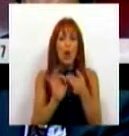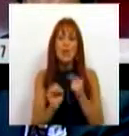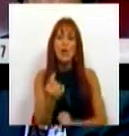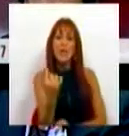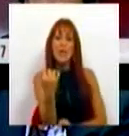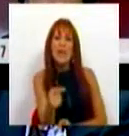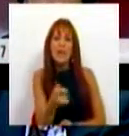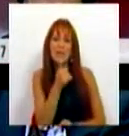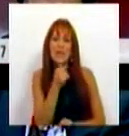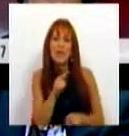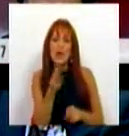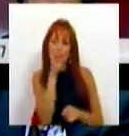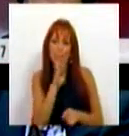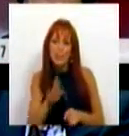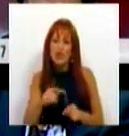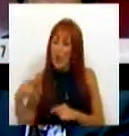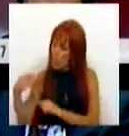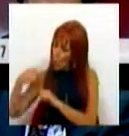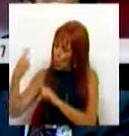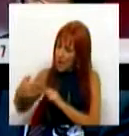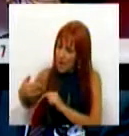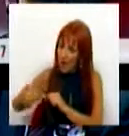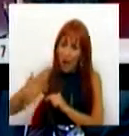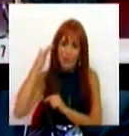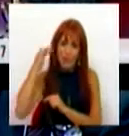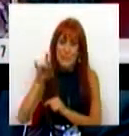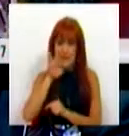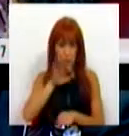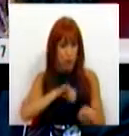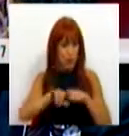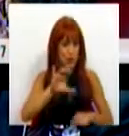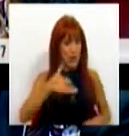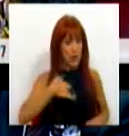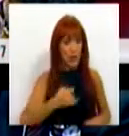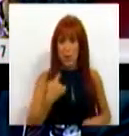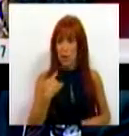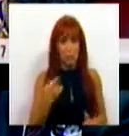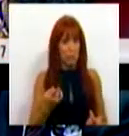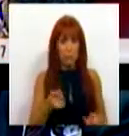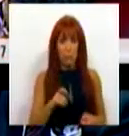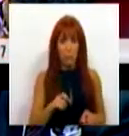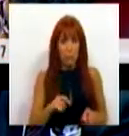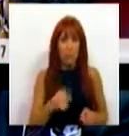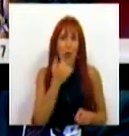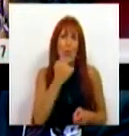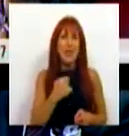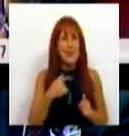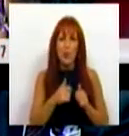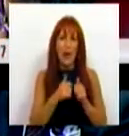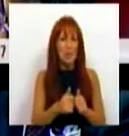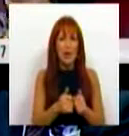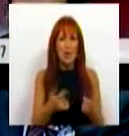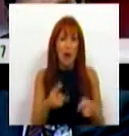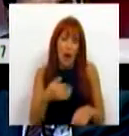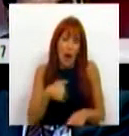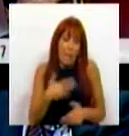componente de medidas já implementadas ao longo deste ano e que, se os deputados do CDS não tiveram o prazer de acompanhar,